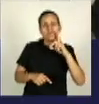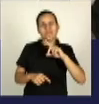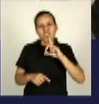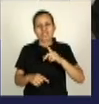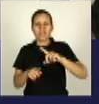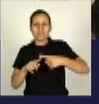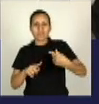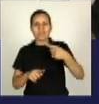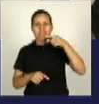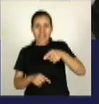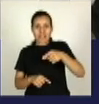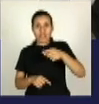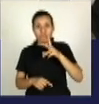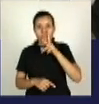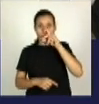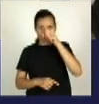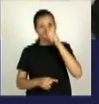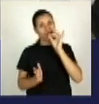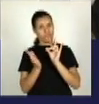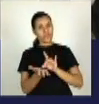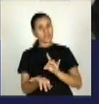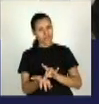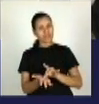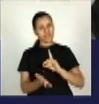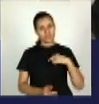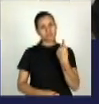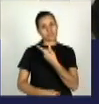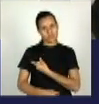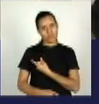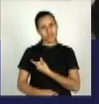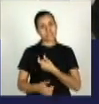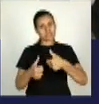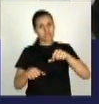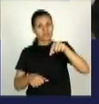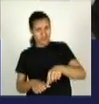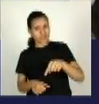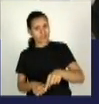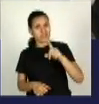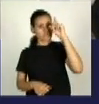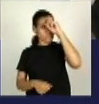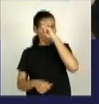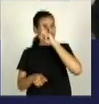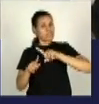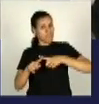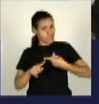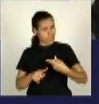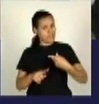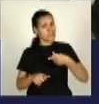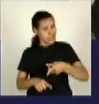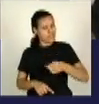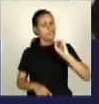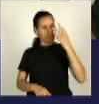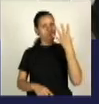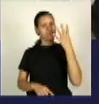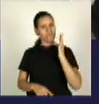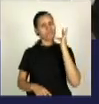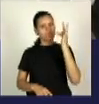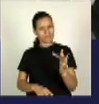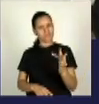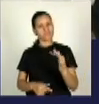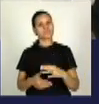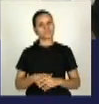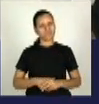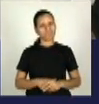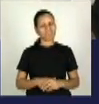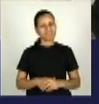realidade isso é um fato. É lógico que ainda nós não estamos neste caos, mas estamos trilhando para